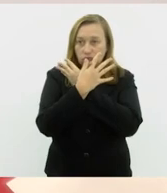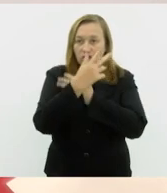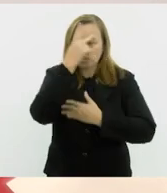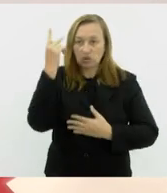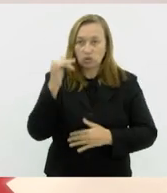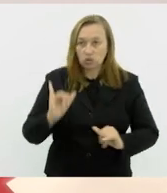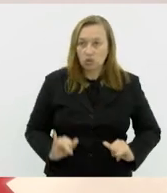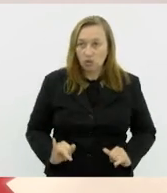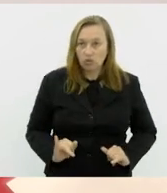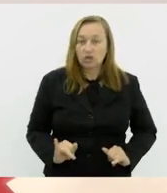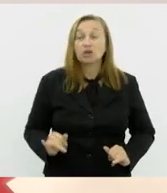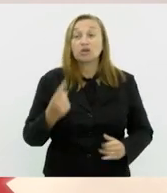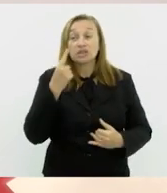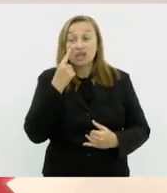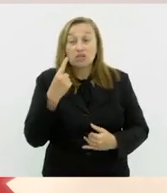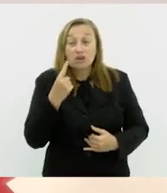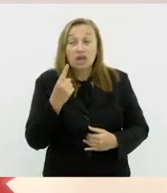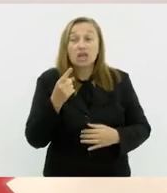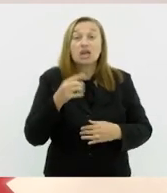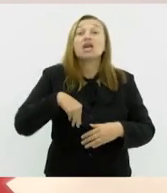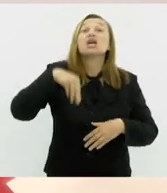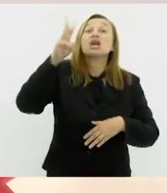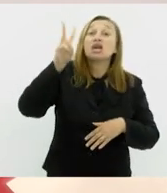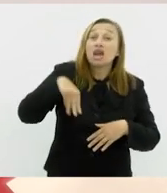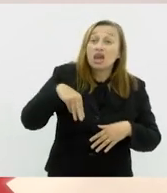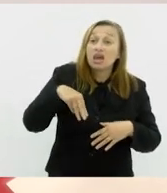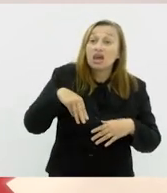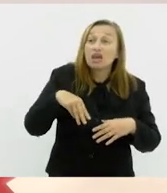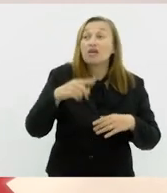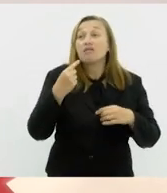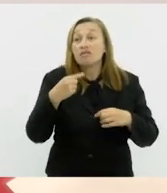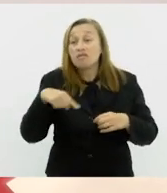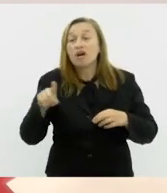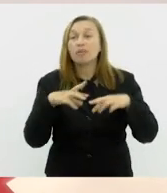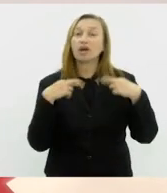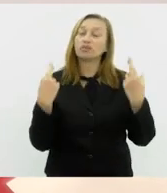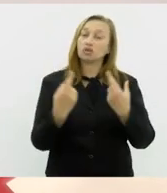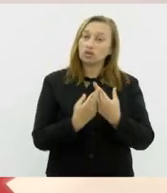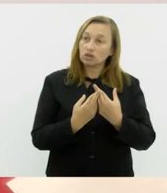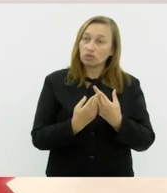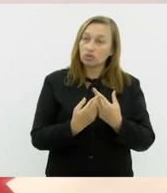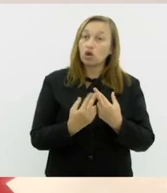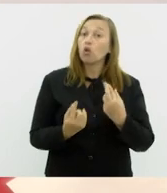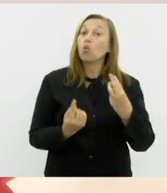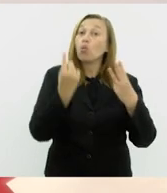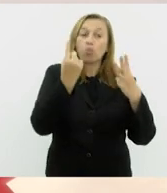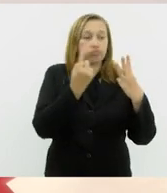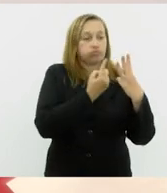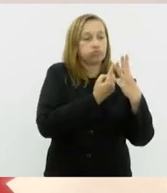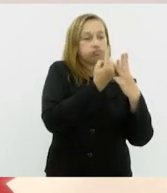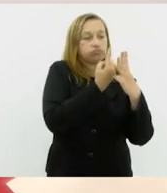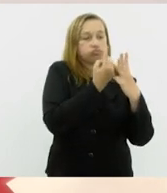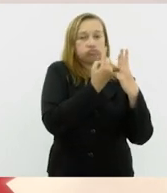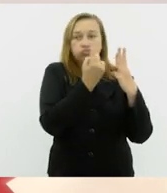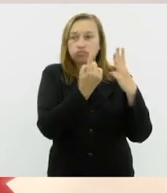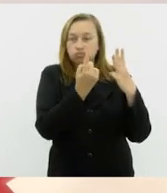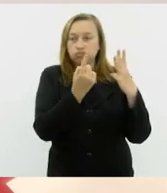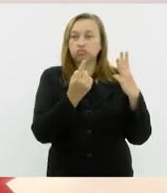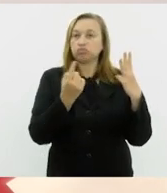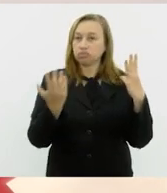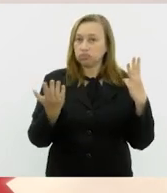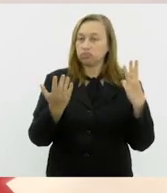Redentor. Aí vocês se decidiriam, né, quem participaria por cada uma dessas regiões, né, também para garantir a